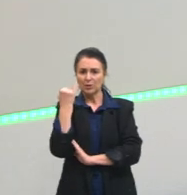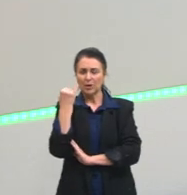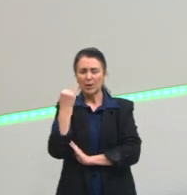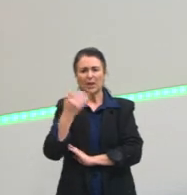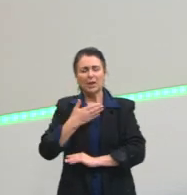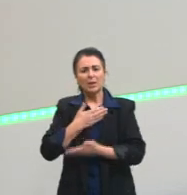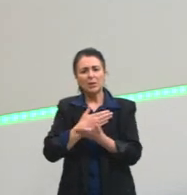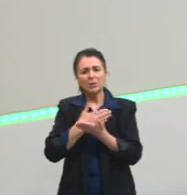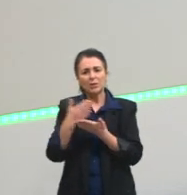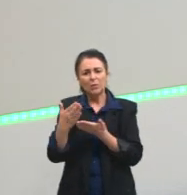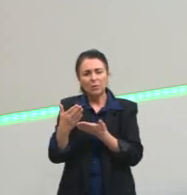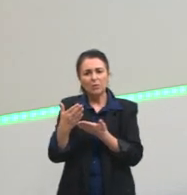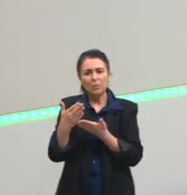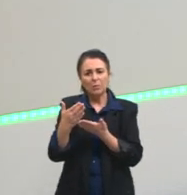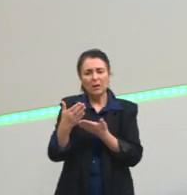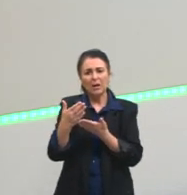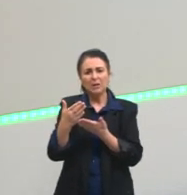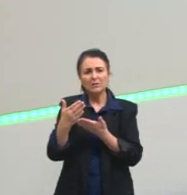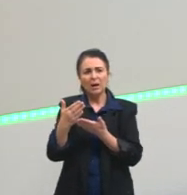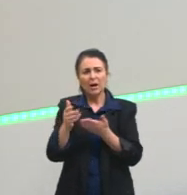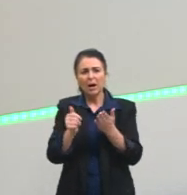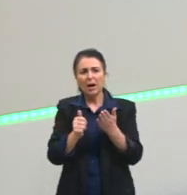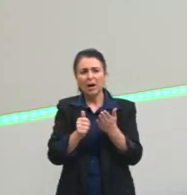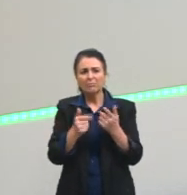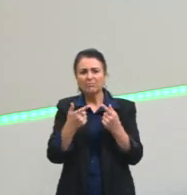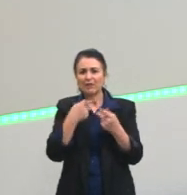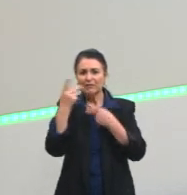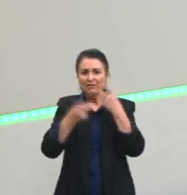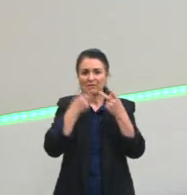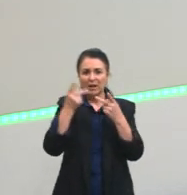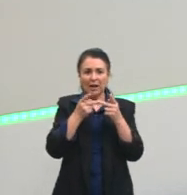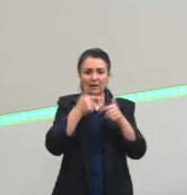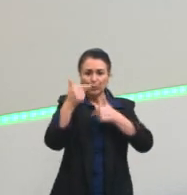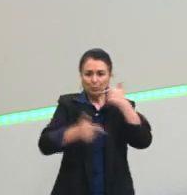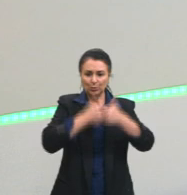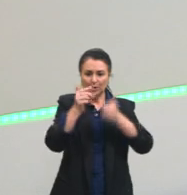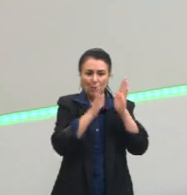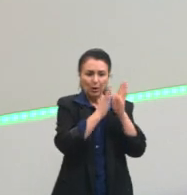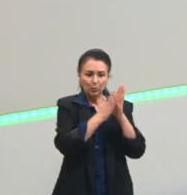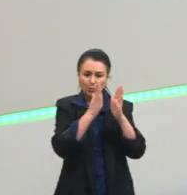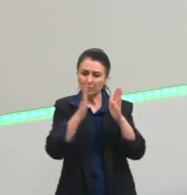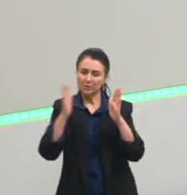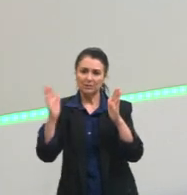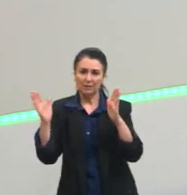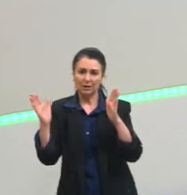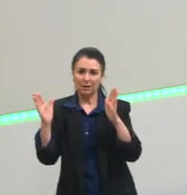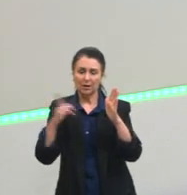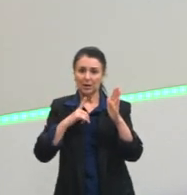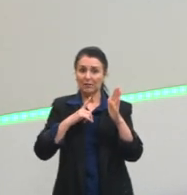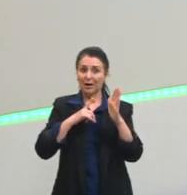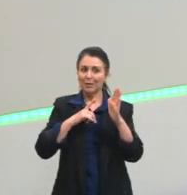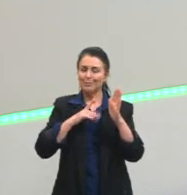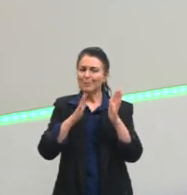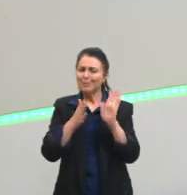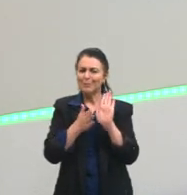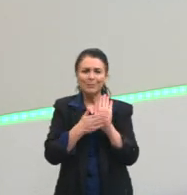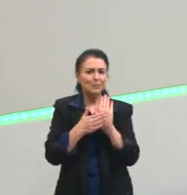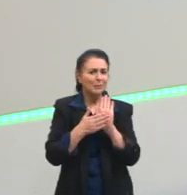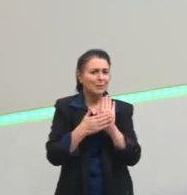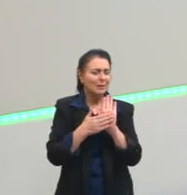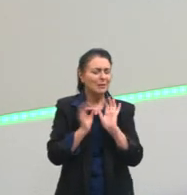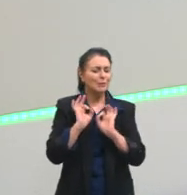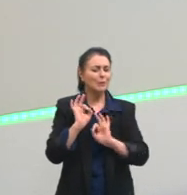a o trabalho em série então já já são ideias que vão preparando a Revolução Industrial o